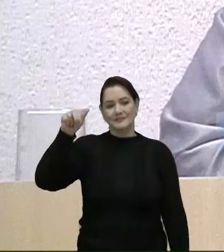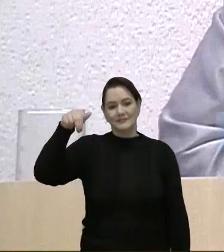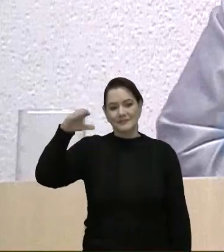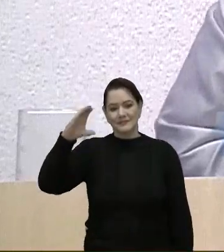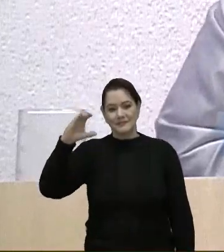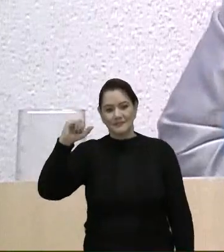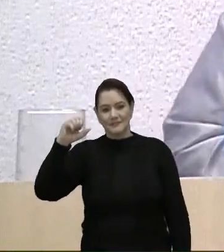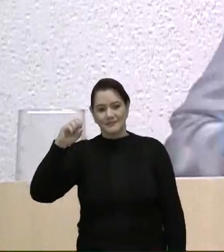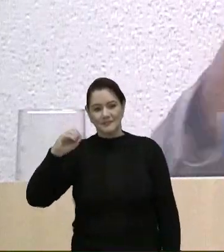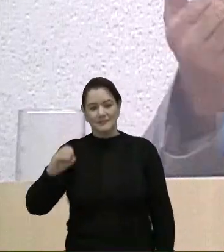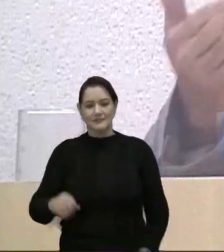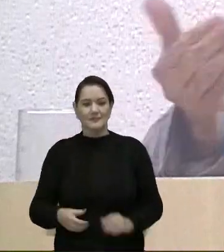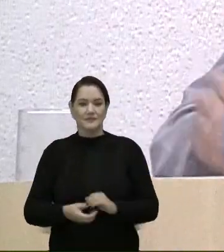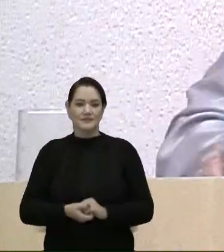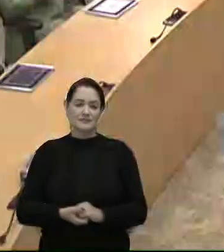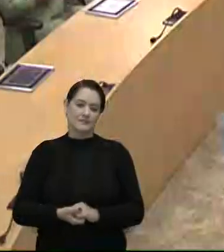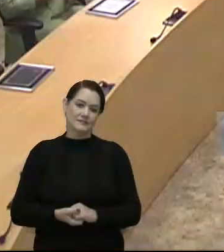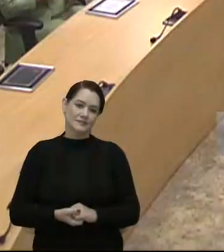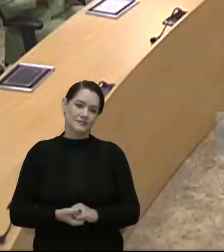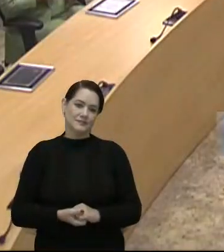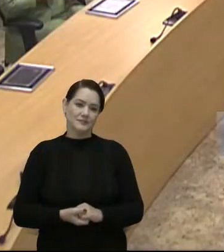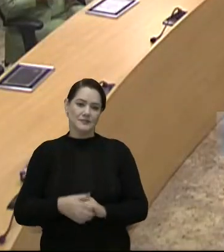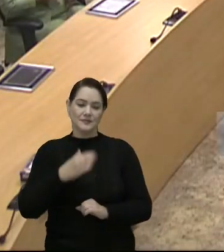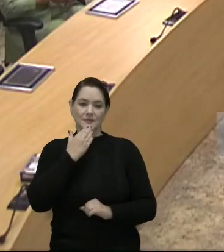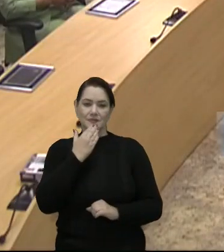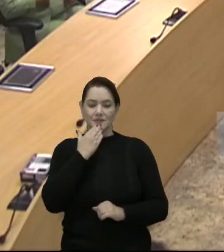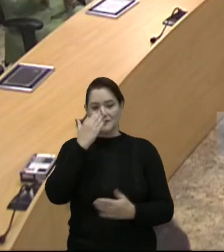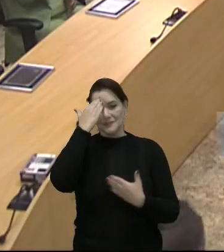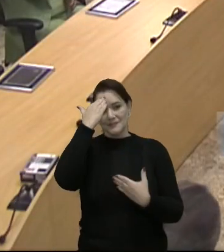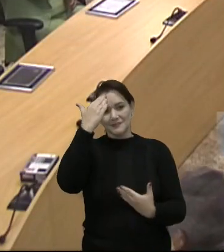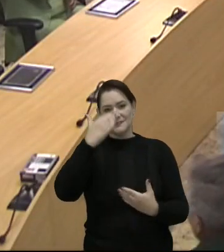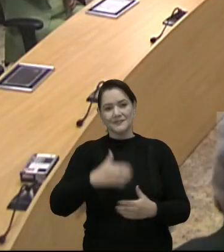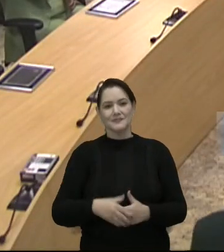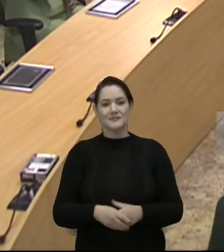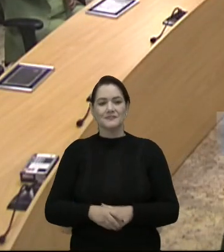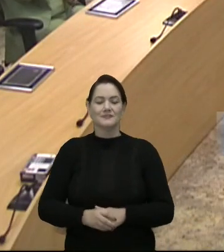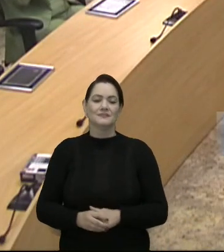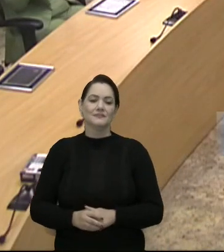isso mesmo? Faz favor, obrigado.